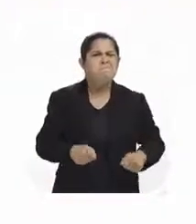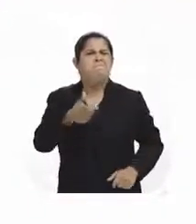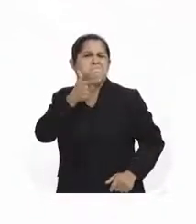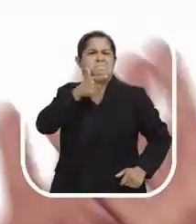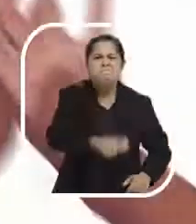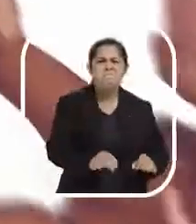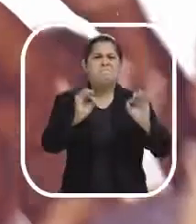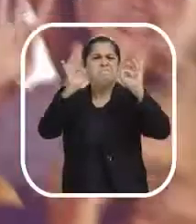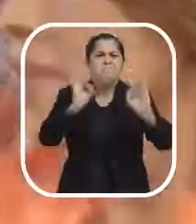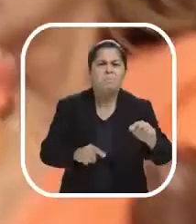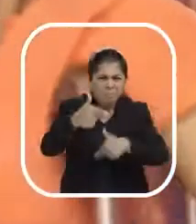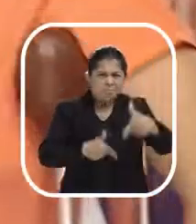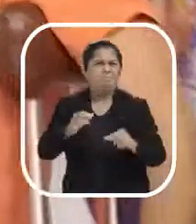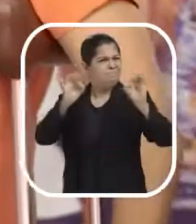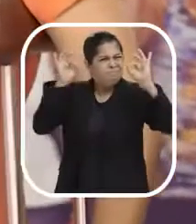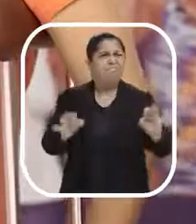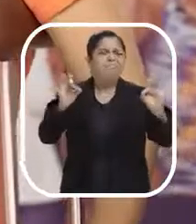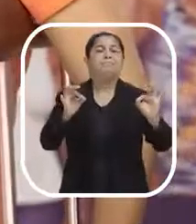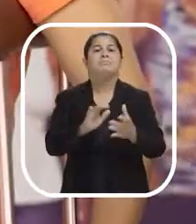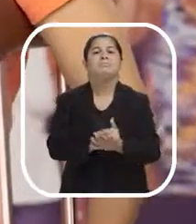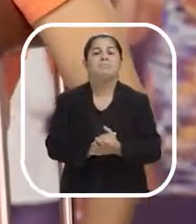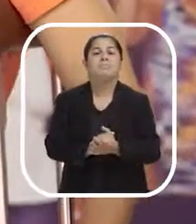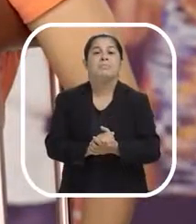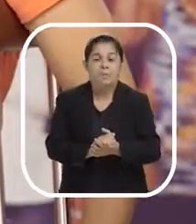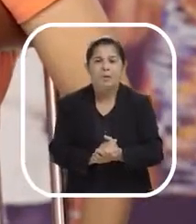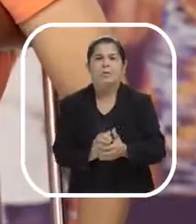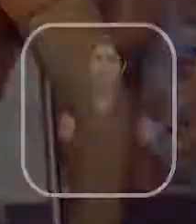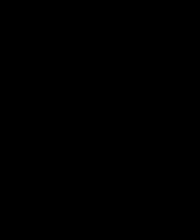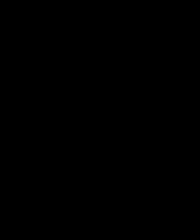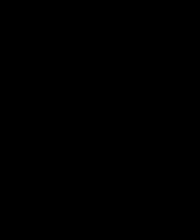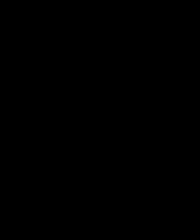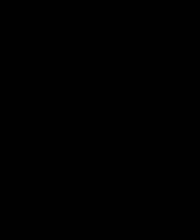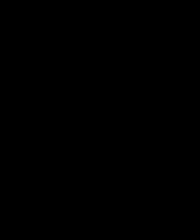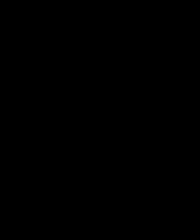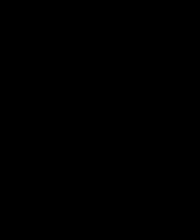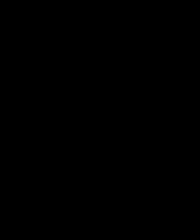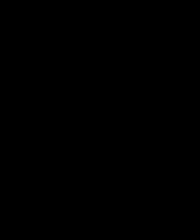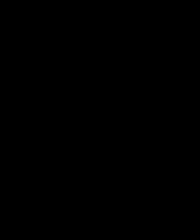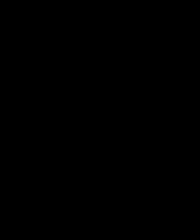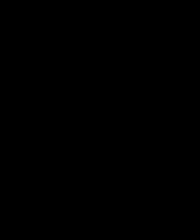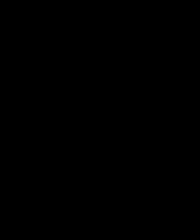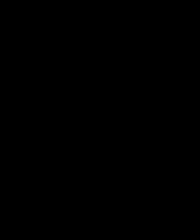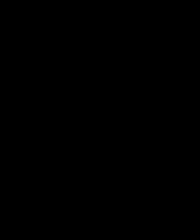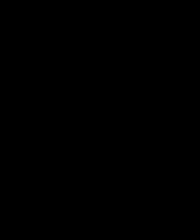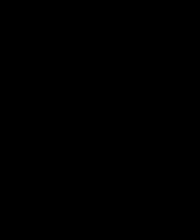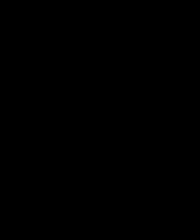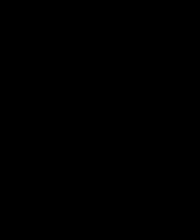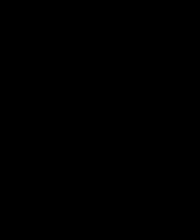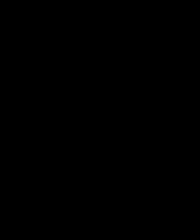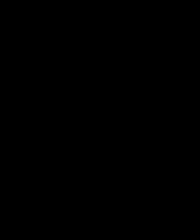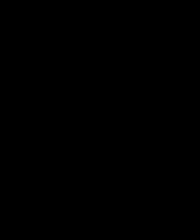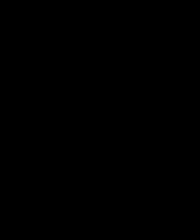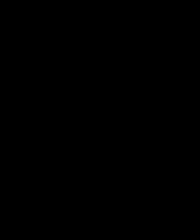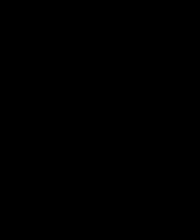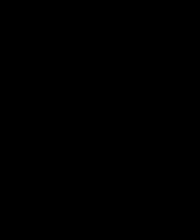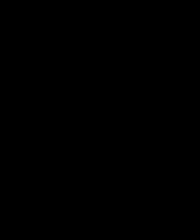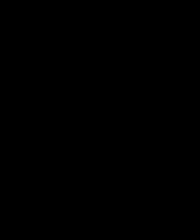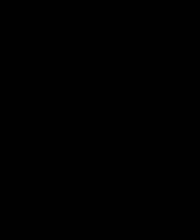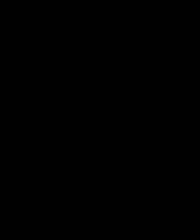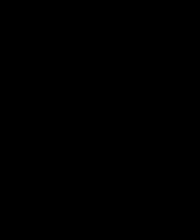faltava. Aí ele disse, vamos, vou dizer a senhora que ela anda nem que ela deixa de andar. Vamos lutar. A luta vai ser